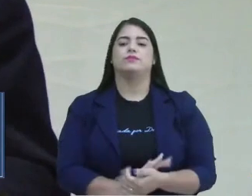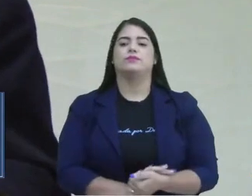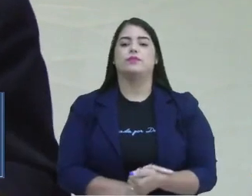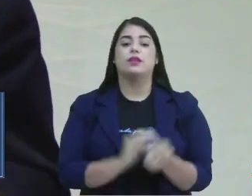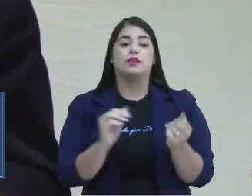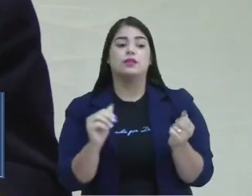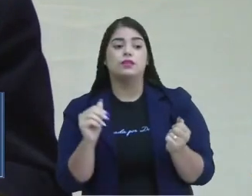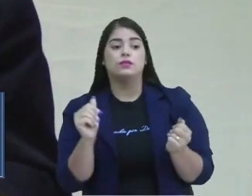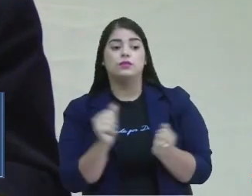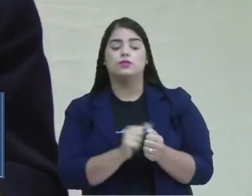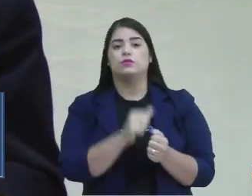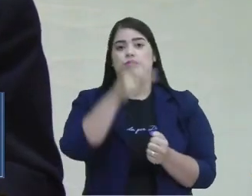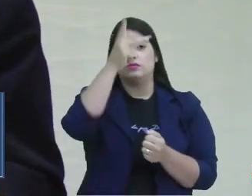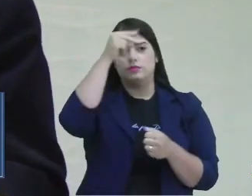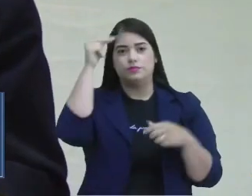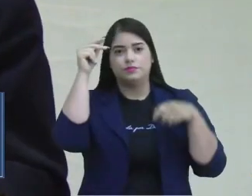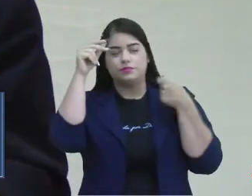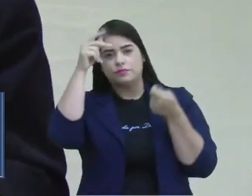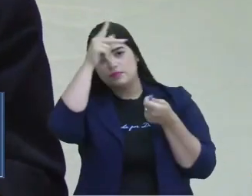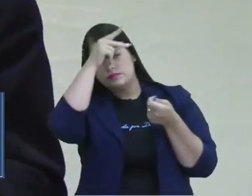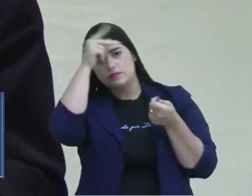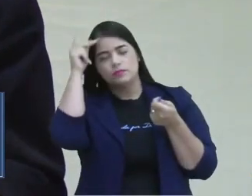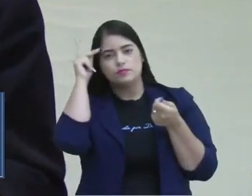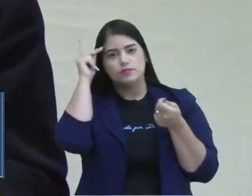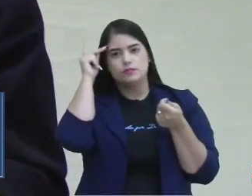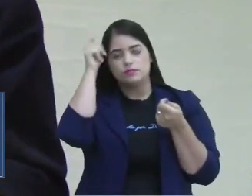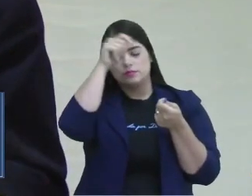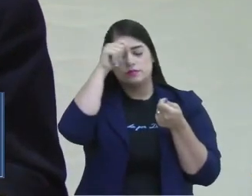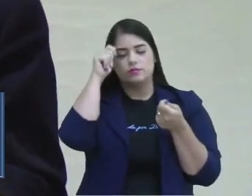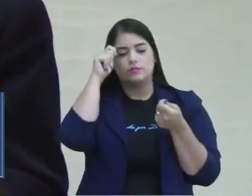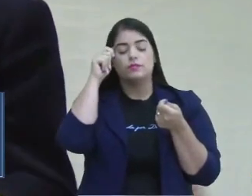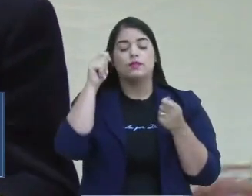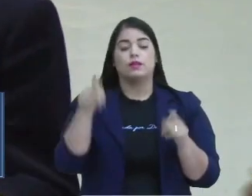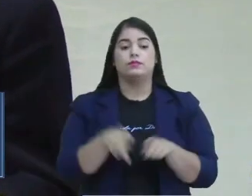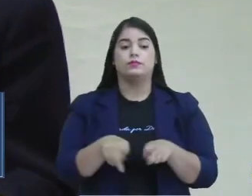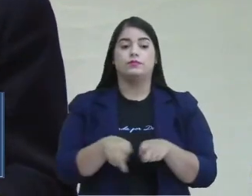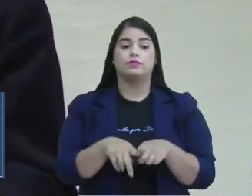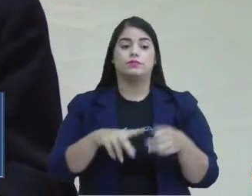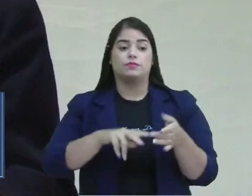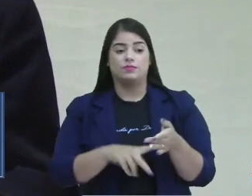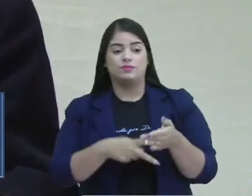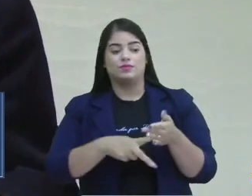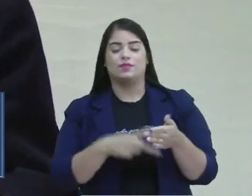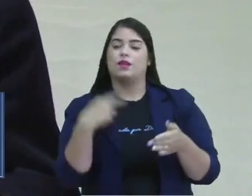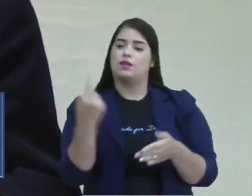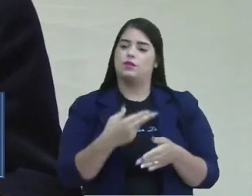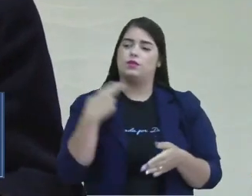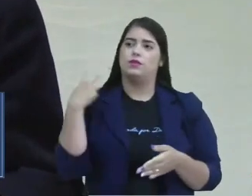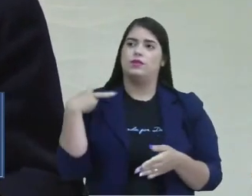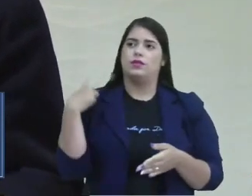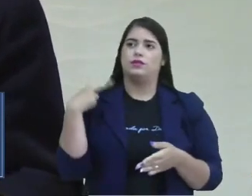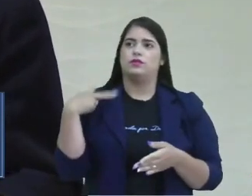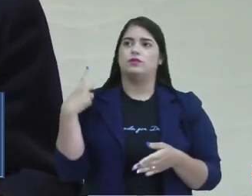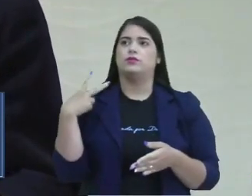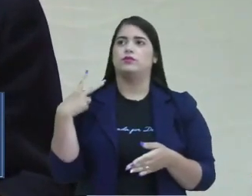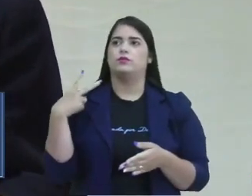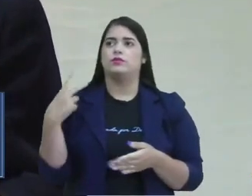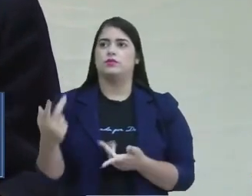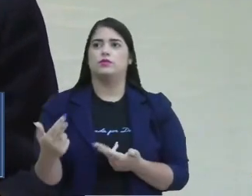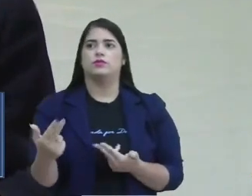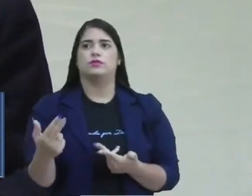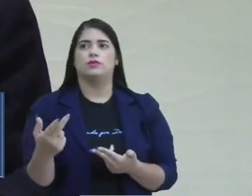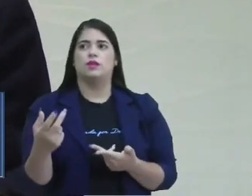Alexandre Batité, com o próprio sindicato, com nós vereadores, temos vereadores também da situação, e quero dizer